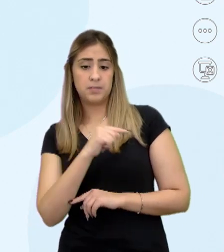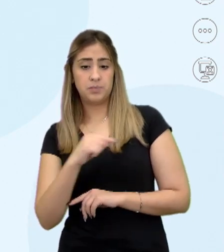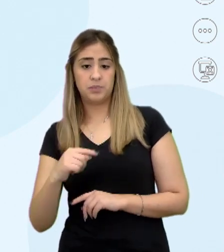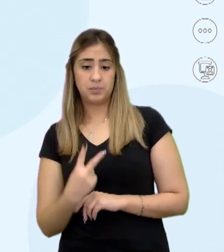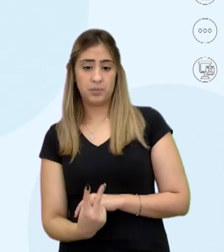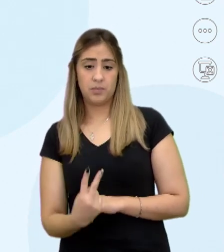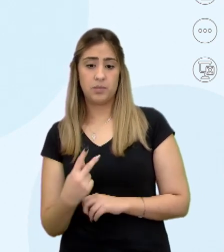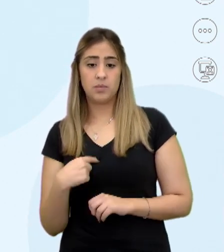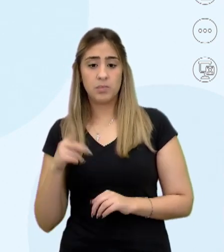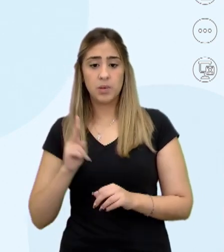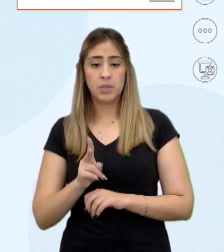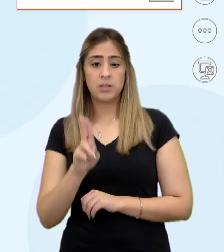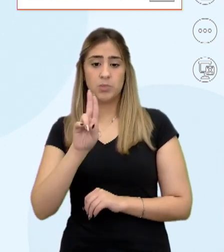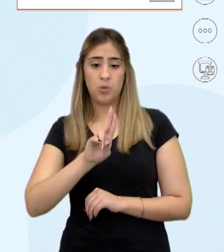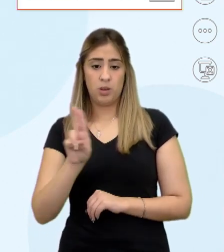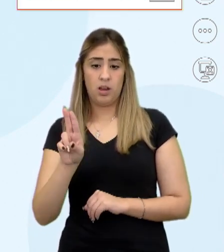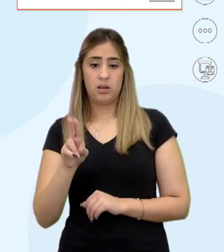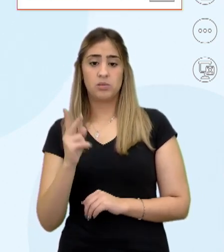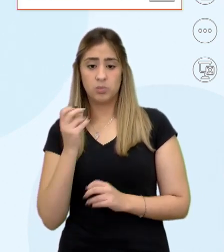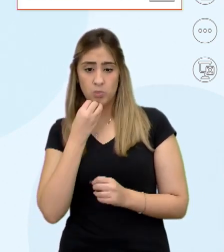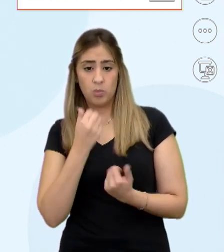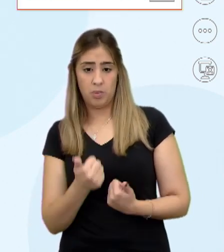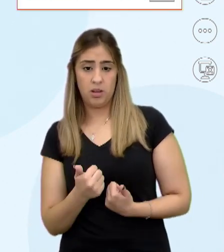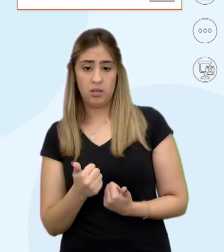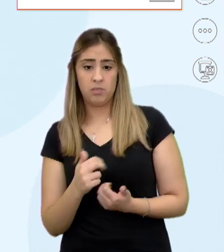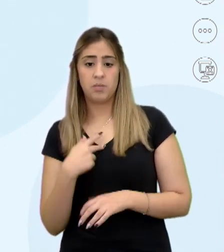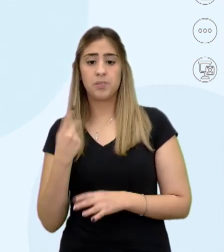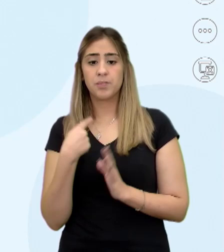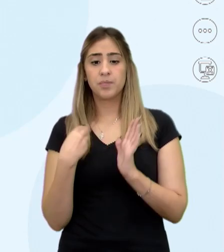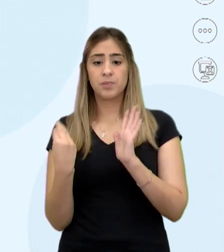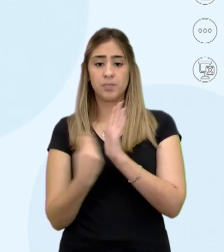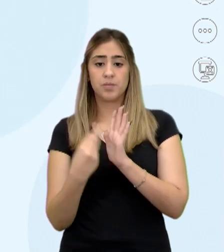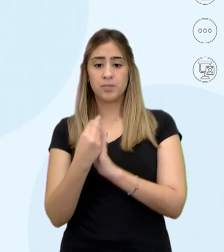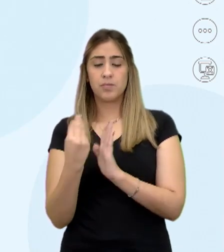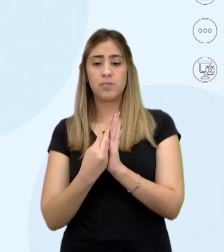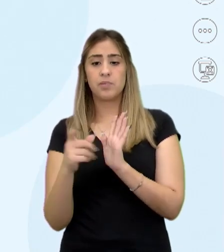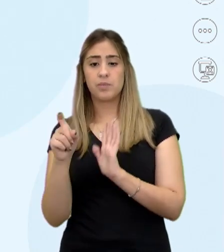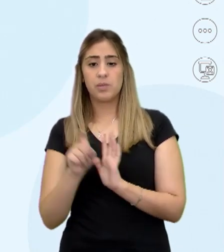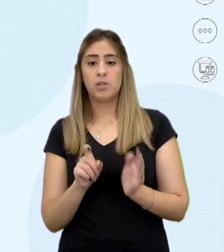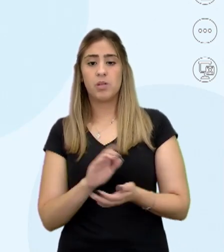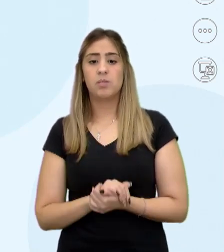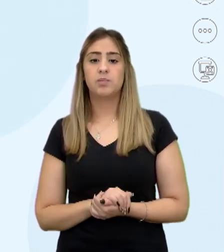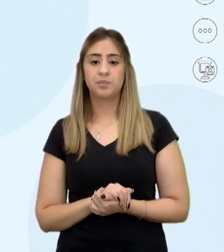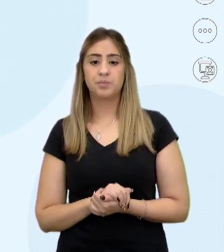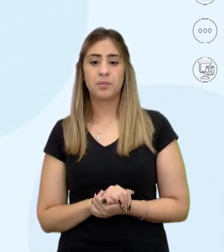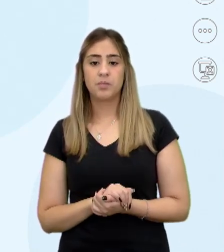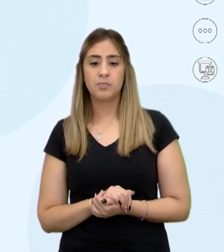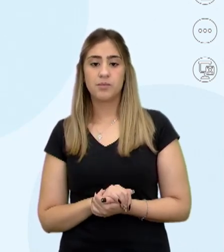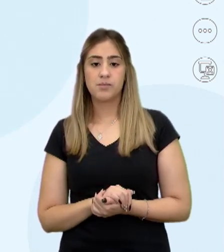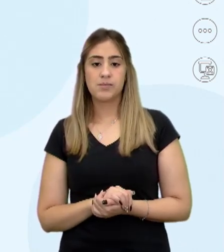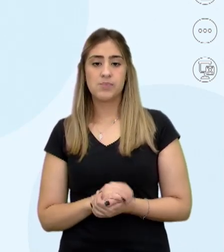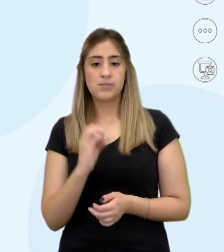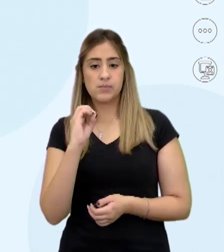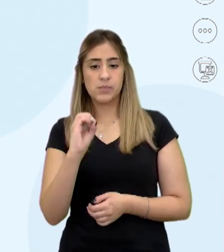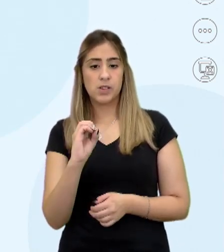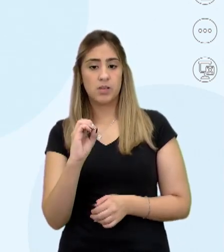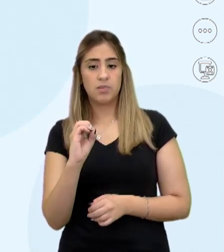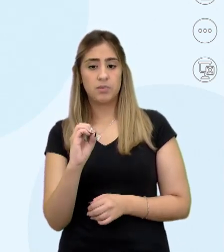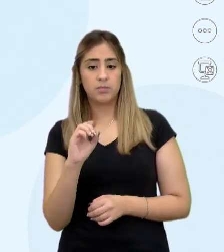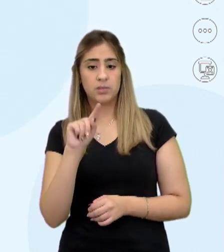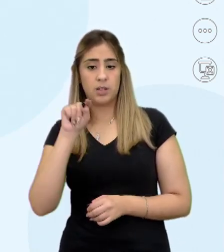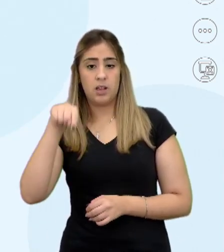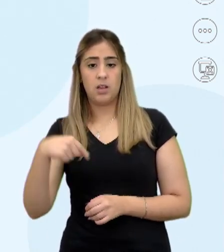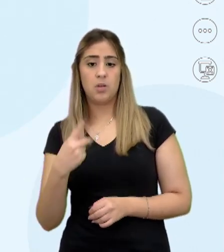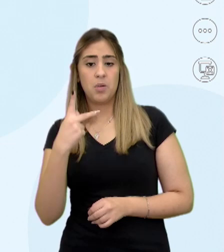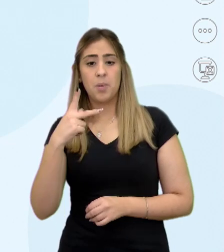2 a 2π, uma mesma unidade. Tudo bem até aqui? Marquei no eixo x, risquei demais. Marquei no eixo x o 0, o π